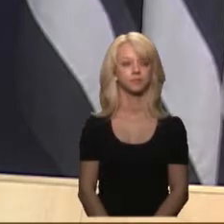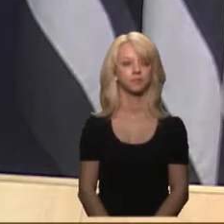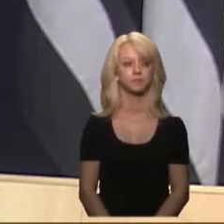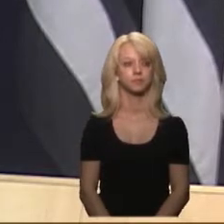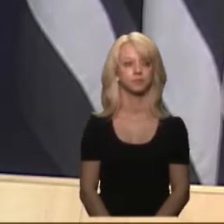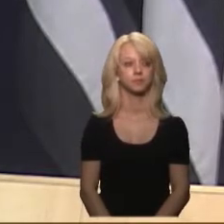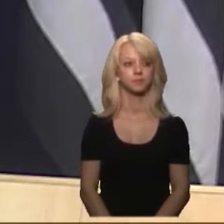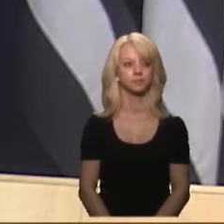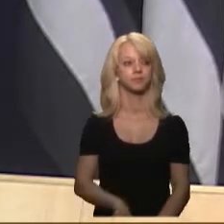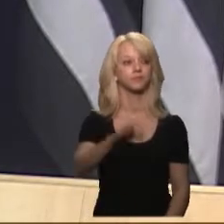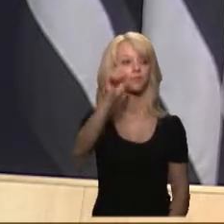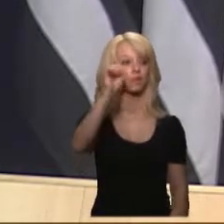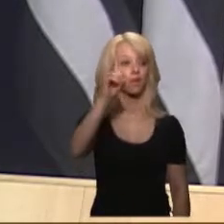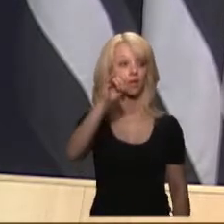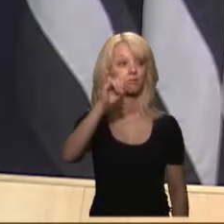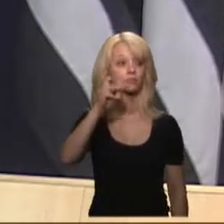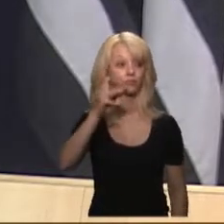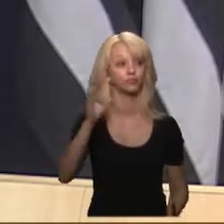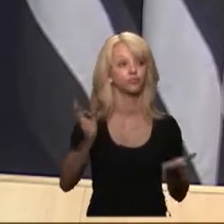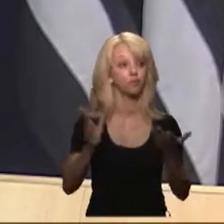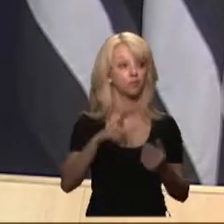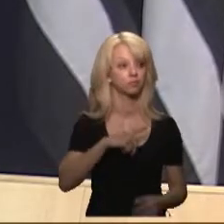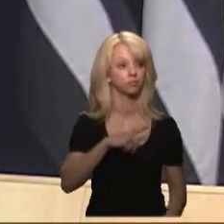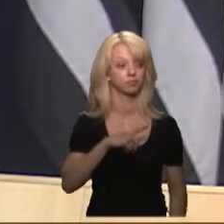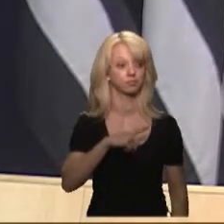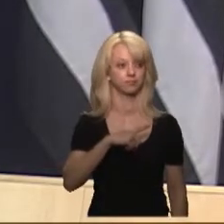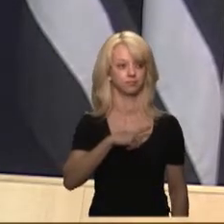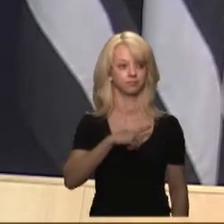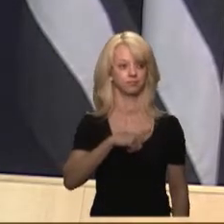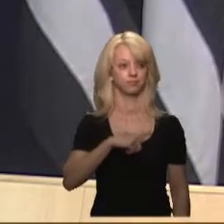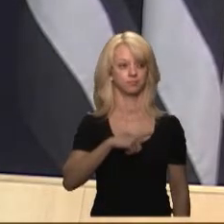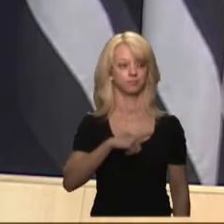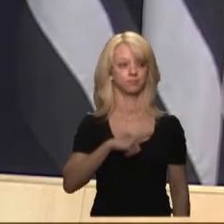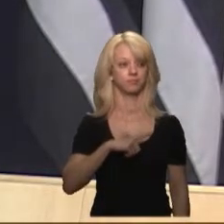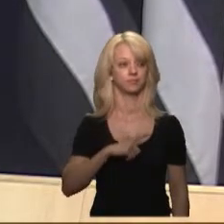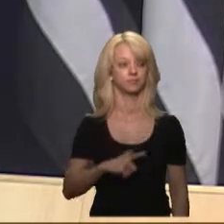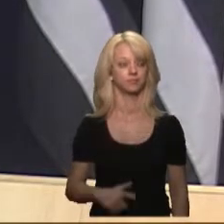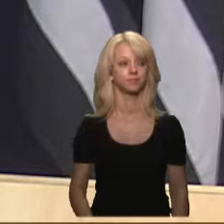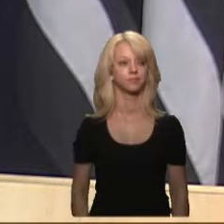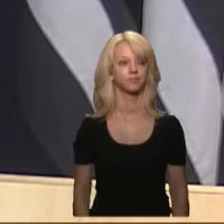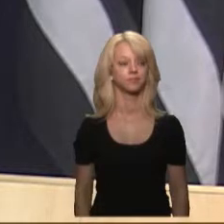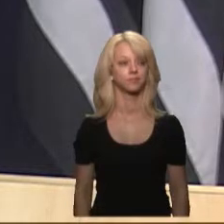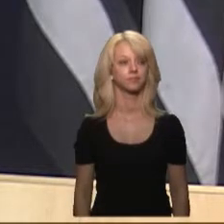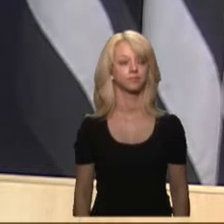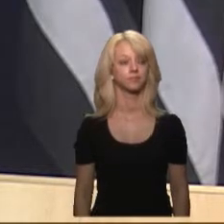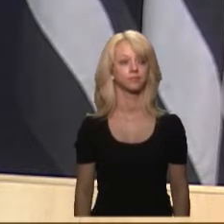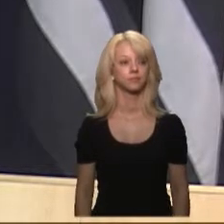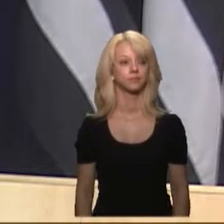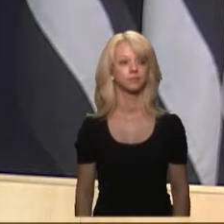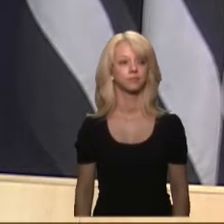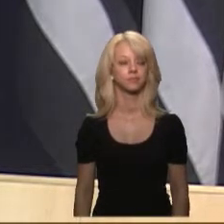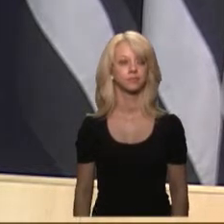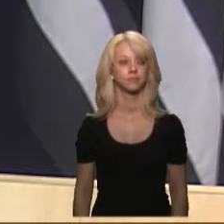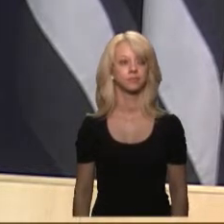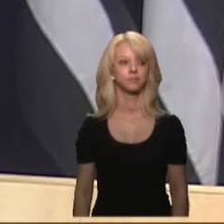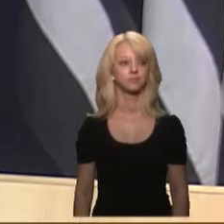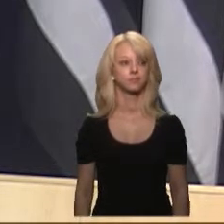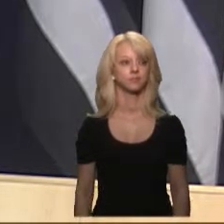a nível federal. O Supremo Tribunal Federal, vereador Nunes Coelho, prevê para os